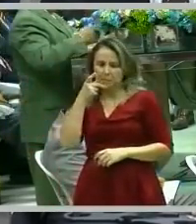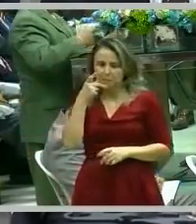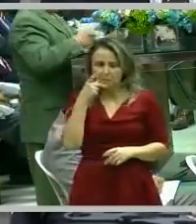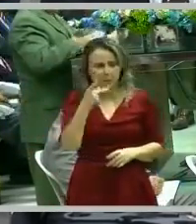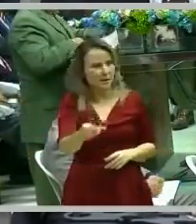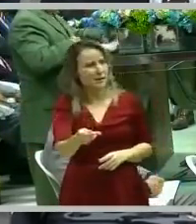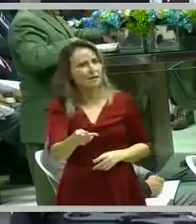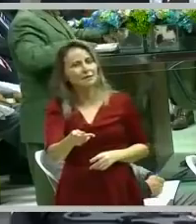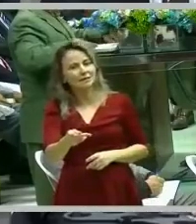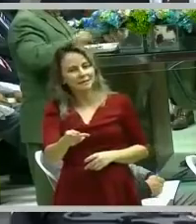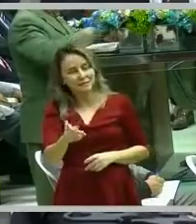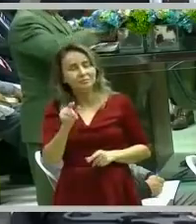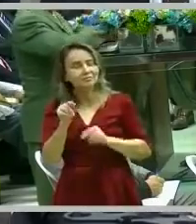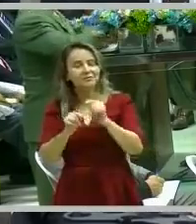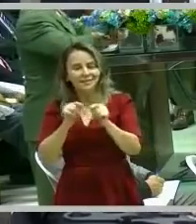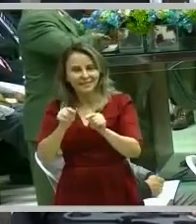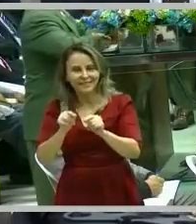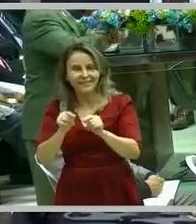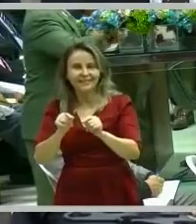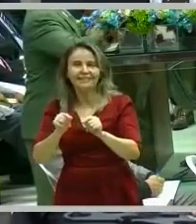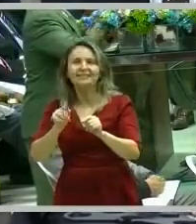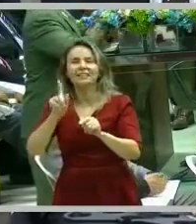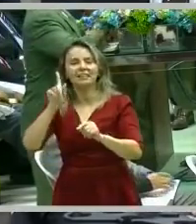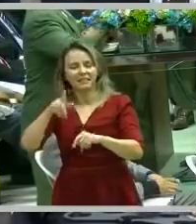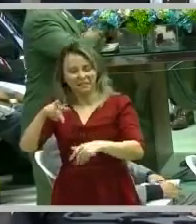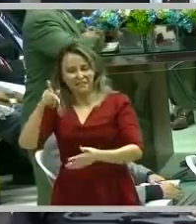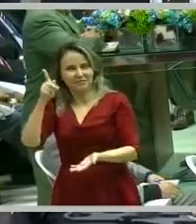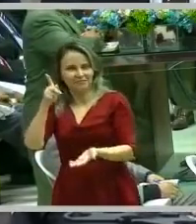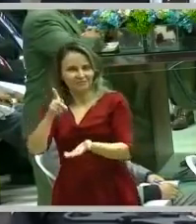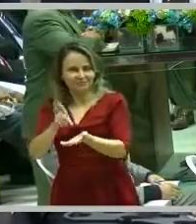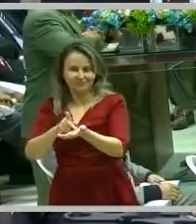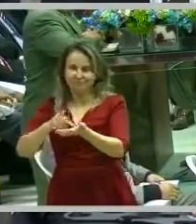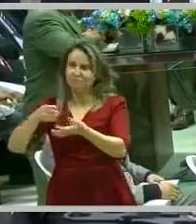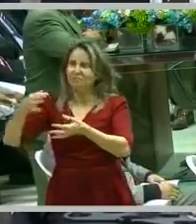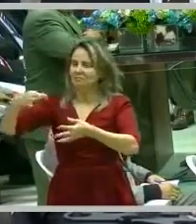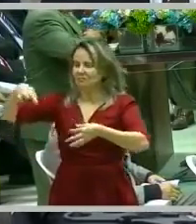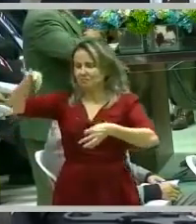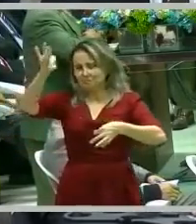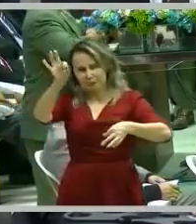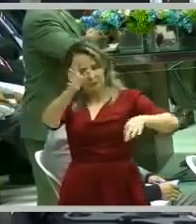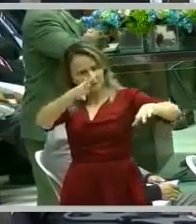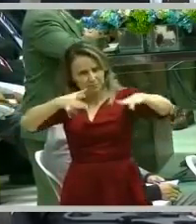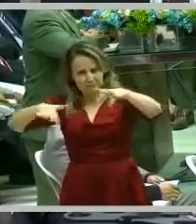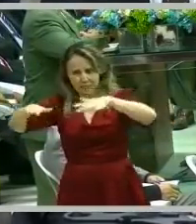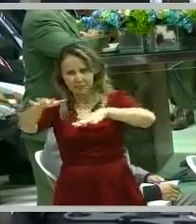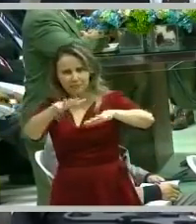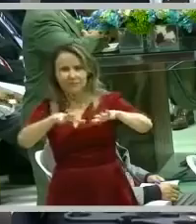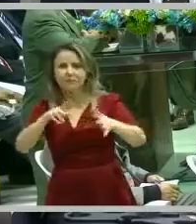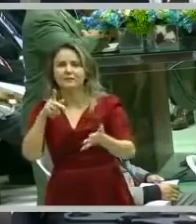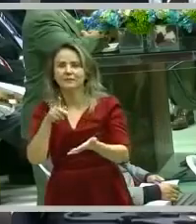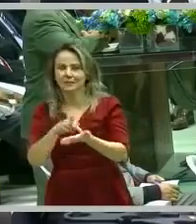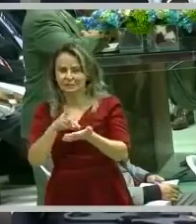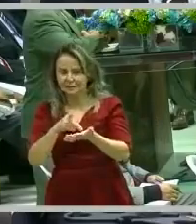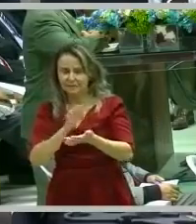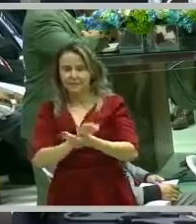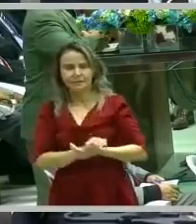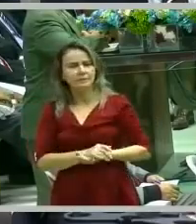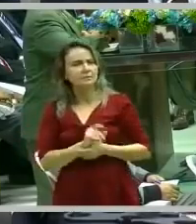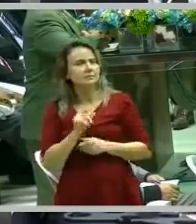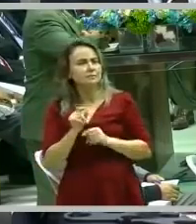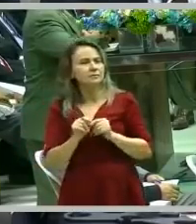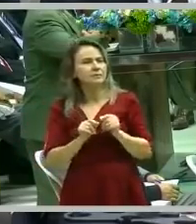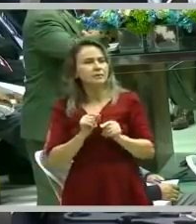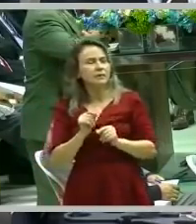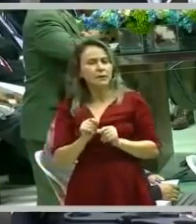rua. Isto é um verdadeiro avivamento de Deus, uma chuva torrencial. Vamos ver os efeitos. Nós vamos